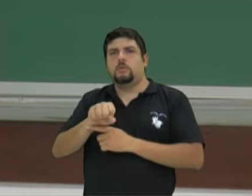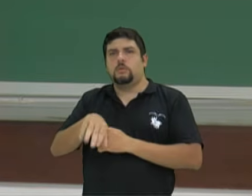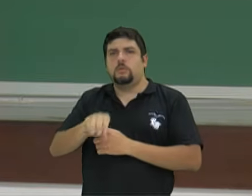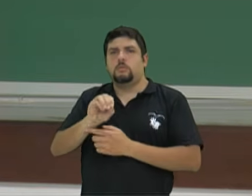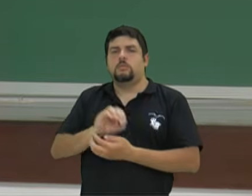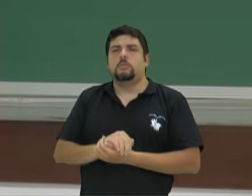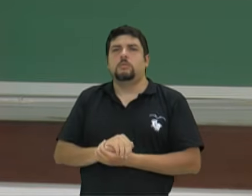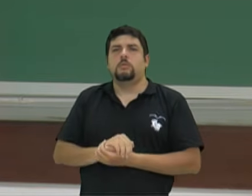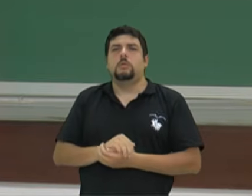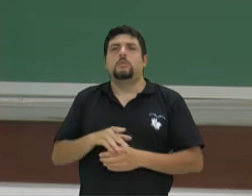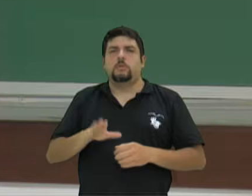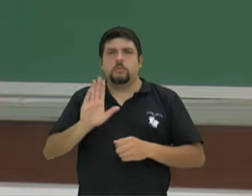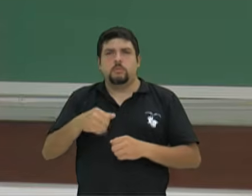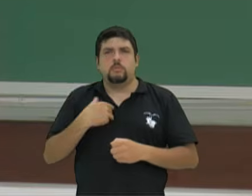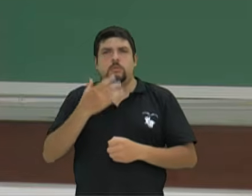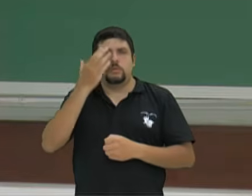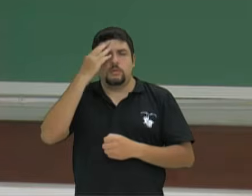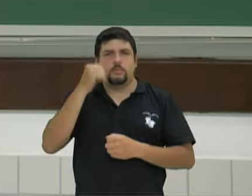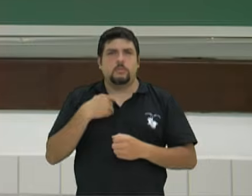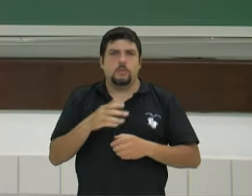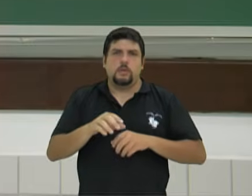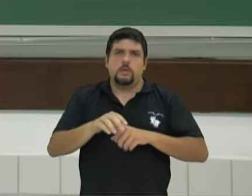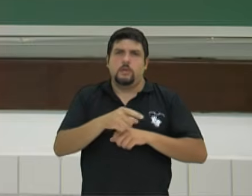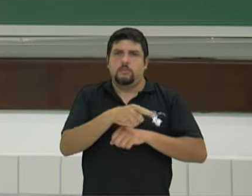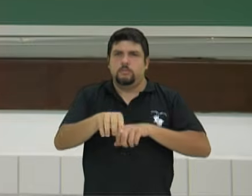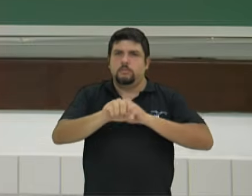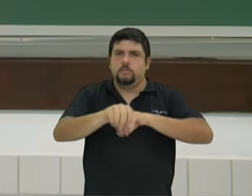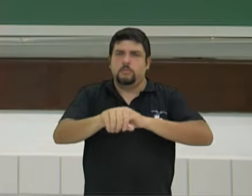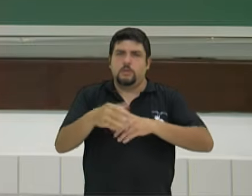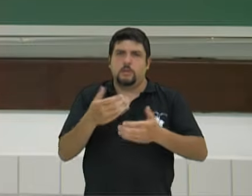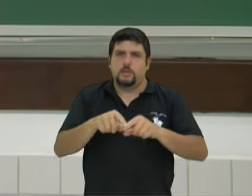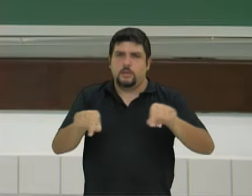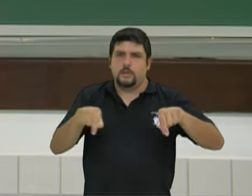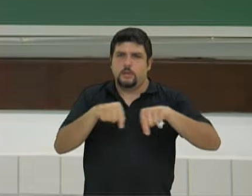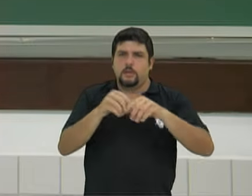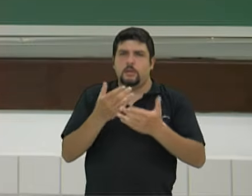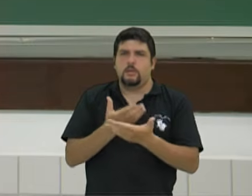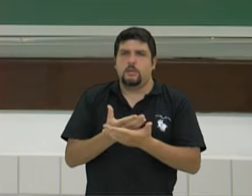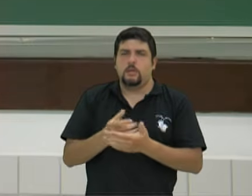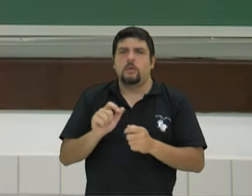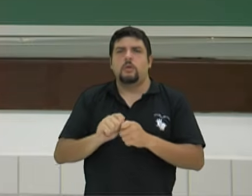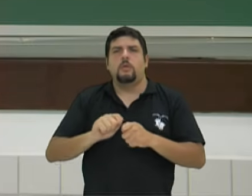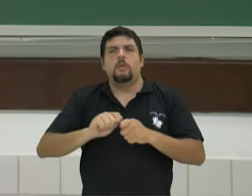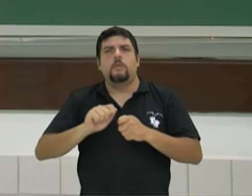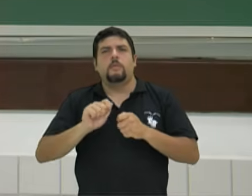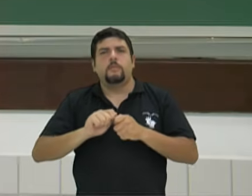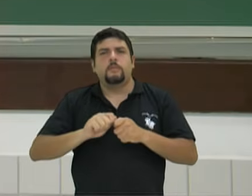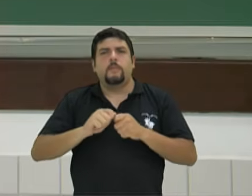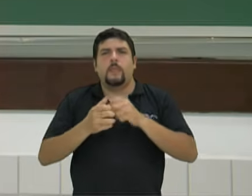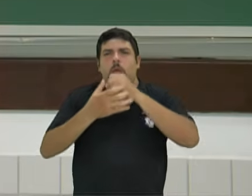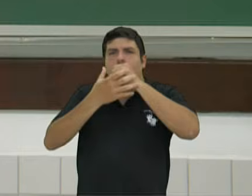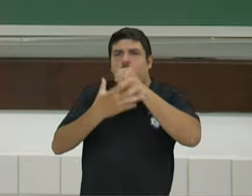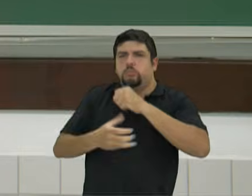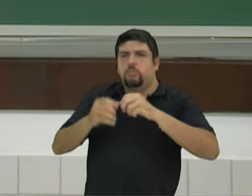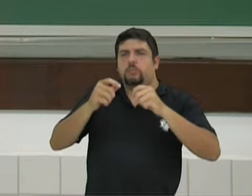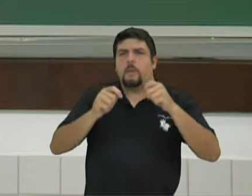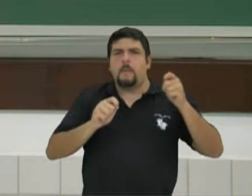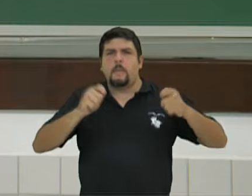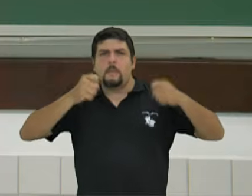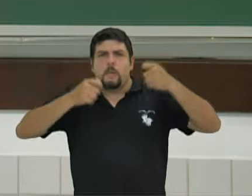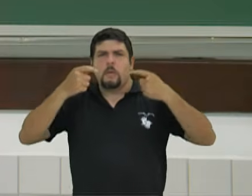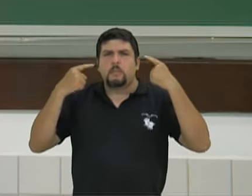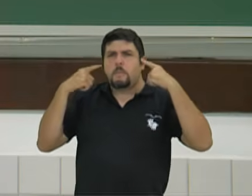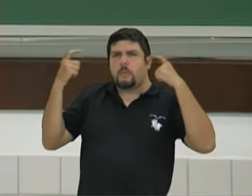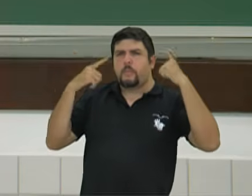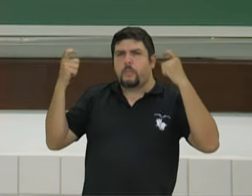trabalha bastante isso quando eu estou em sala de aula, tudo. Essa concepção, a gente trabalha com balões, com as crianças, com os alunos lá estourando, tudo, para a